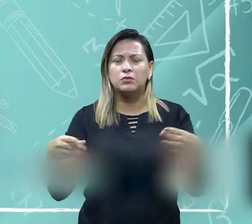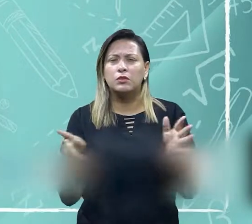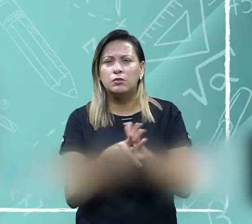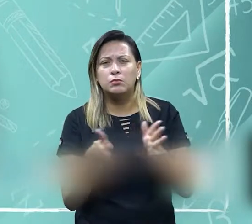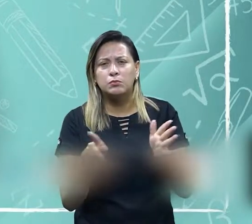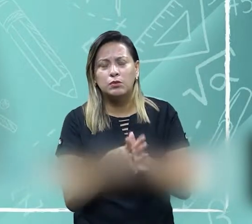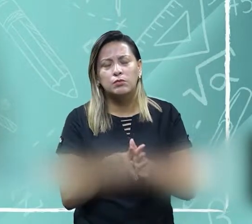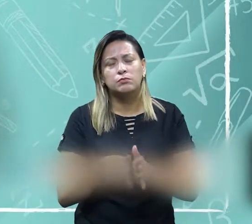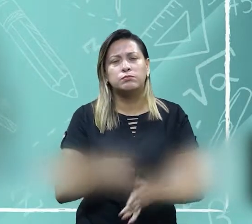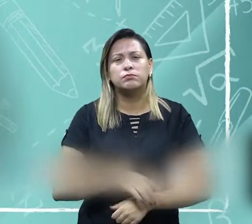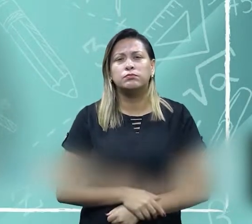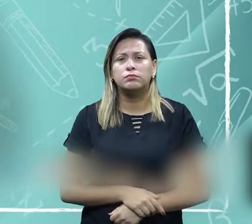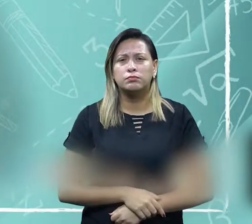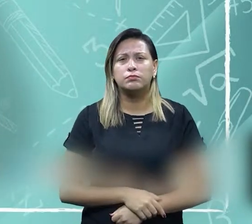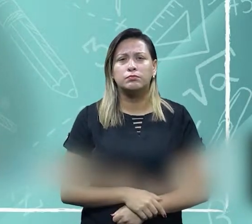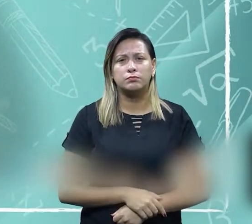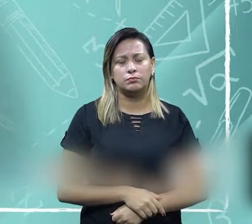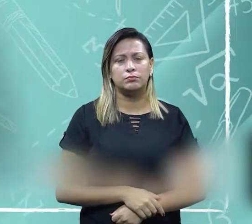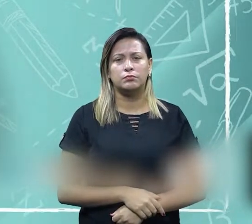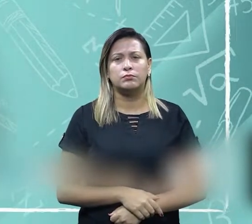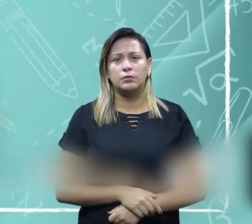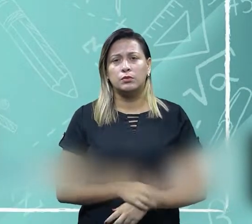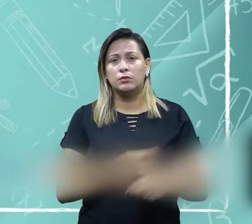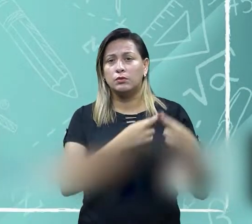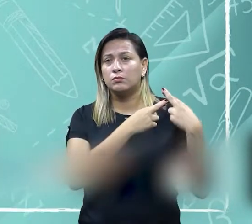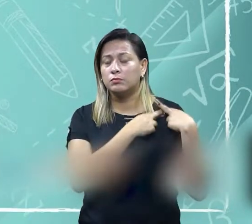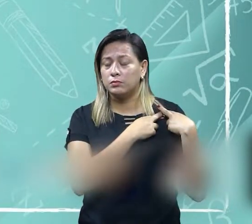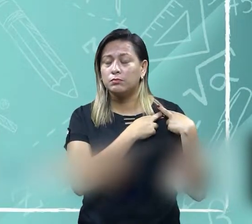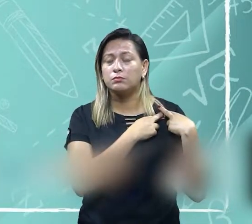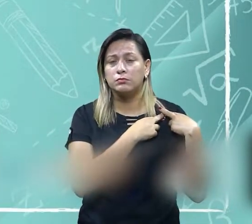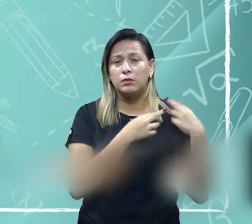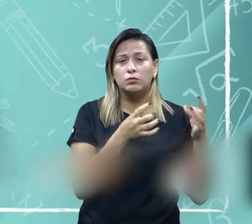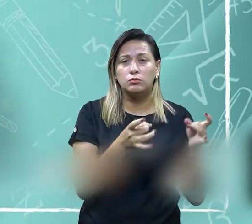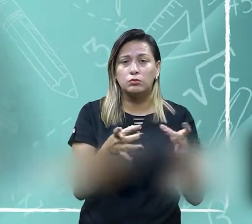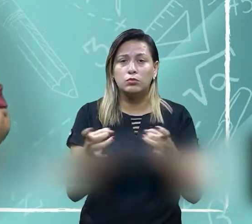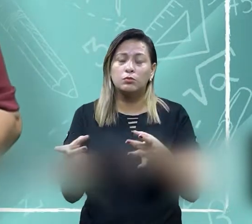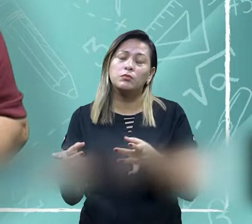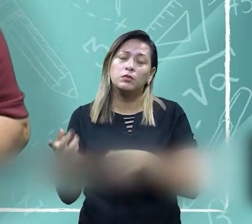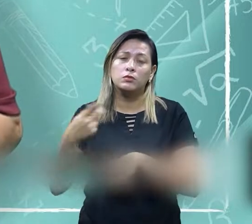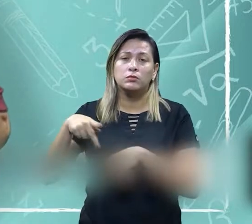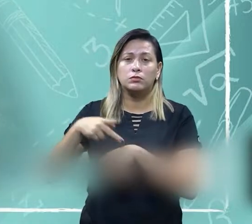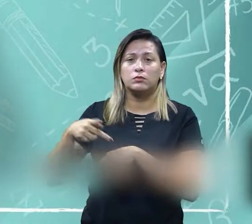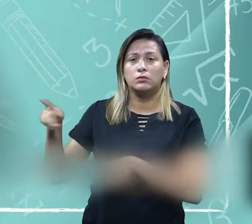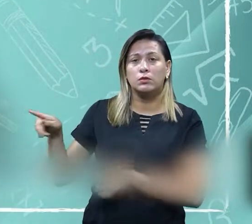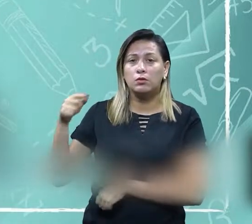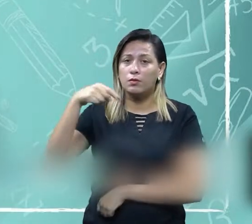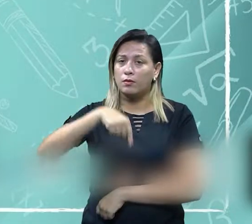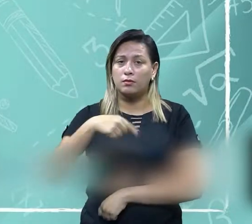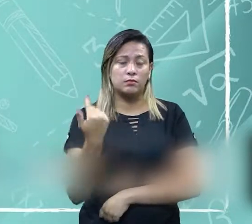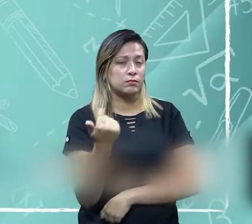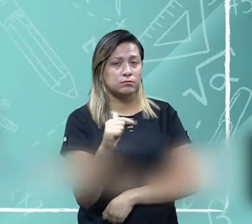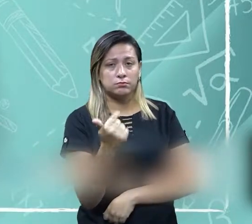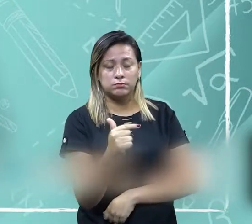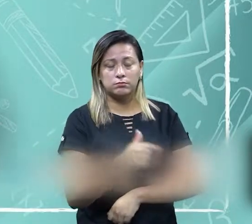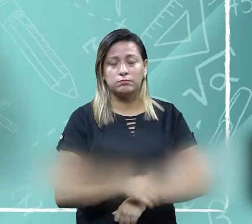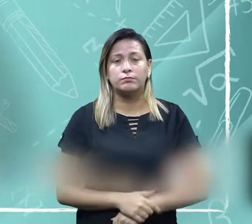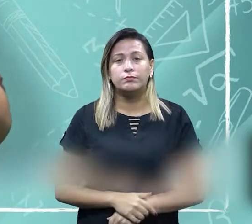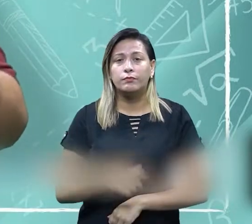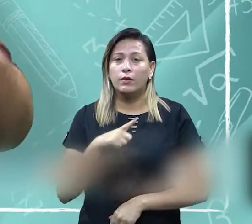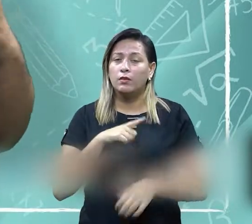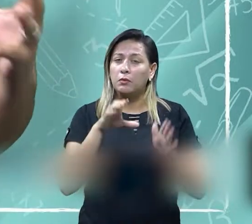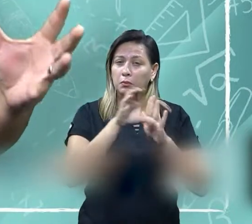para trabalhar com comércio exterior, tá bom? Nós não temos isso e nós temos um